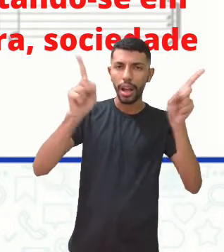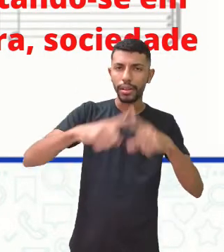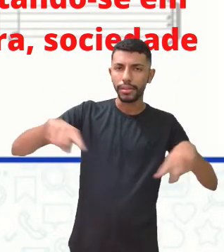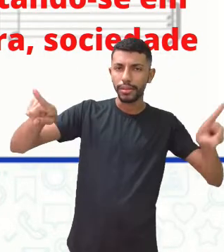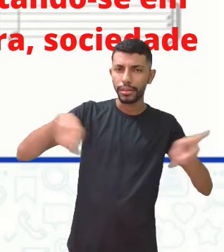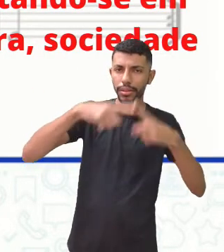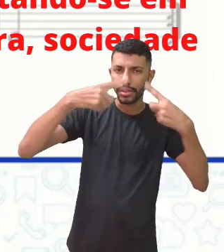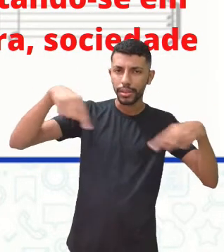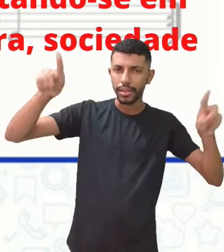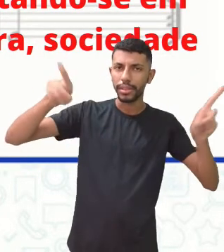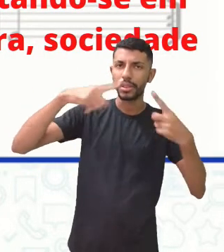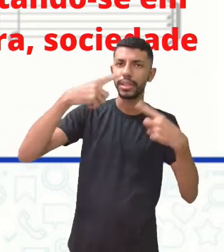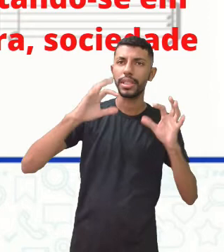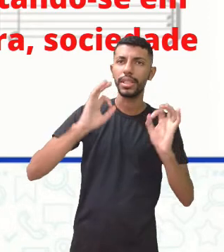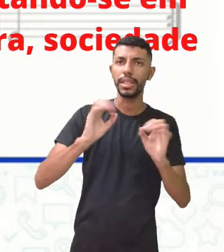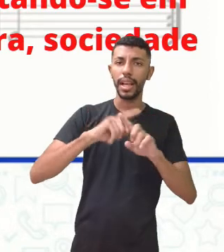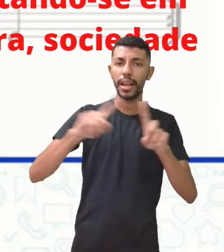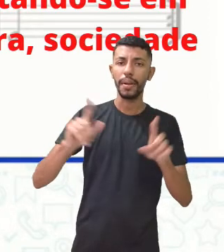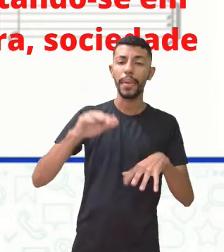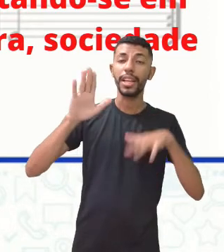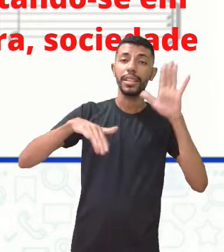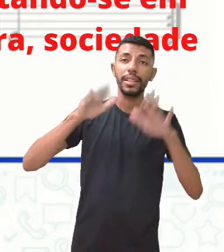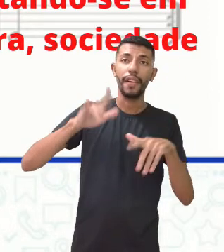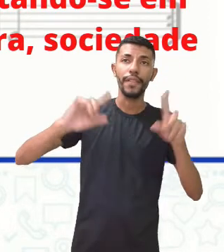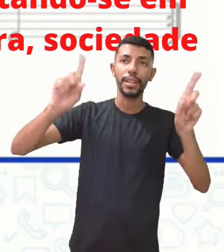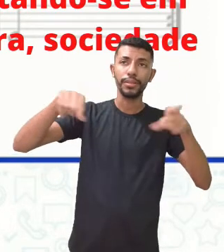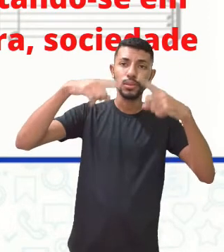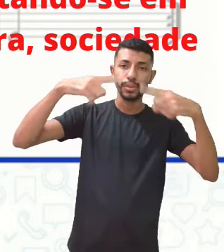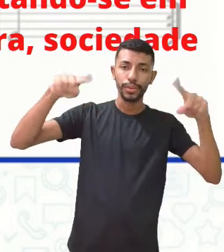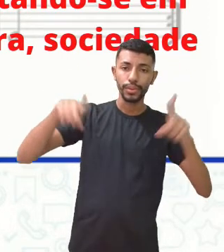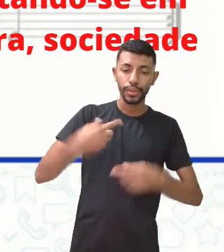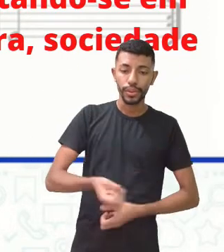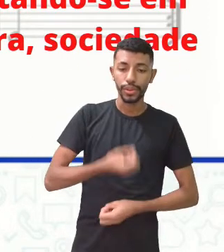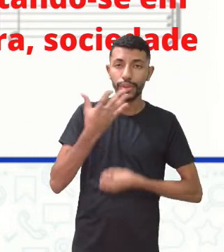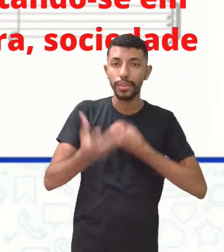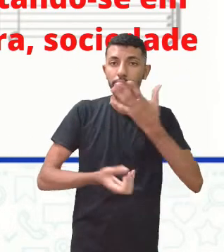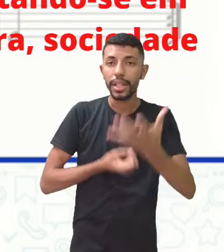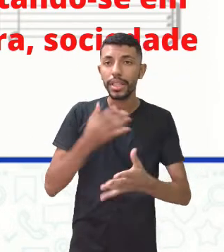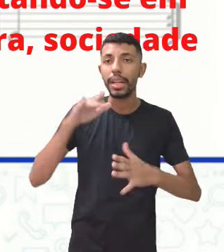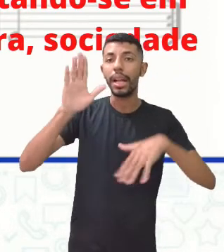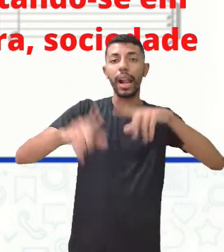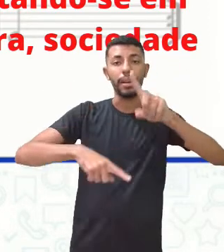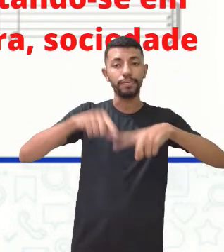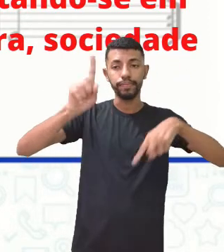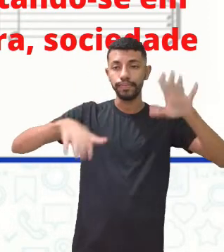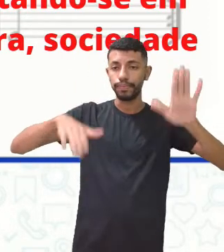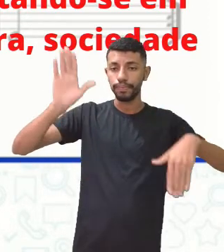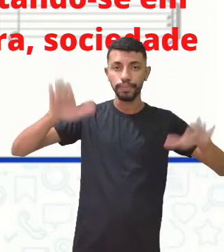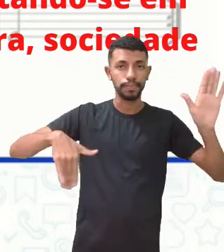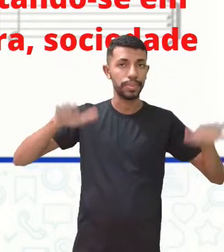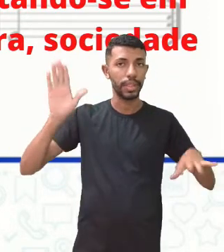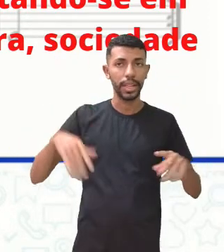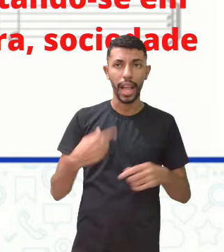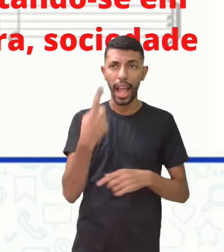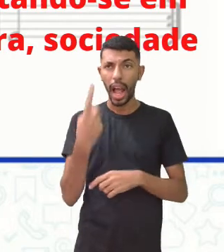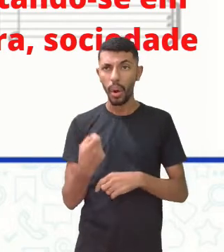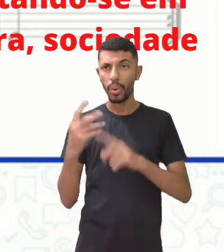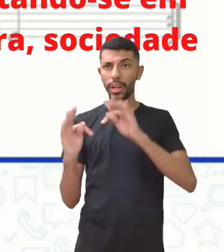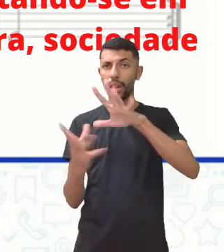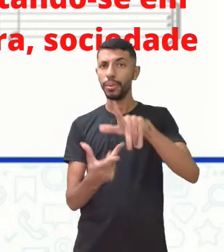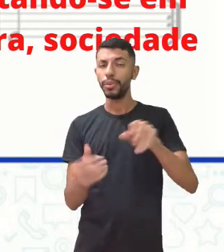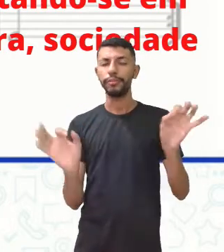harmoniosa, mas essa harmonia, essa expressão, ela vai variar, ela não é única no mundo.